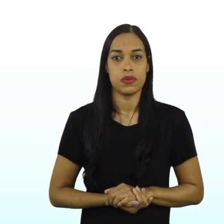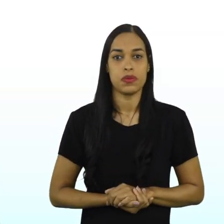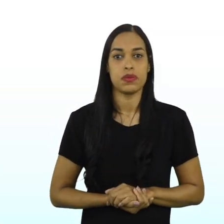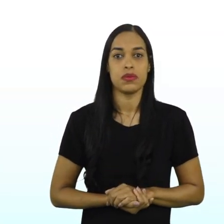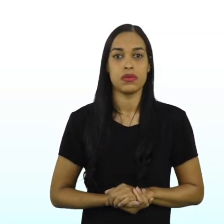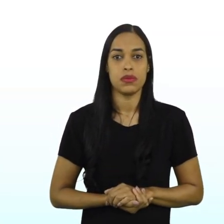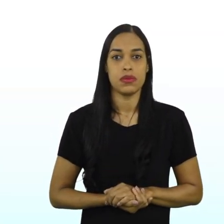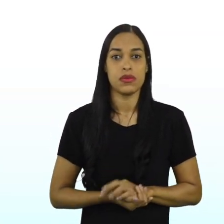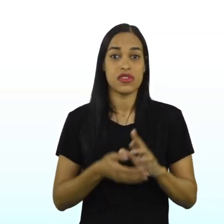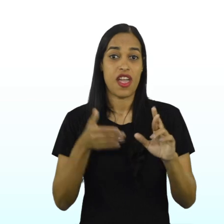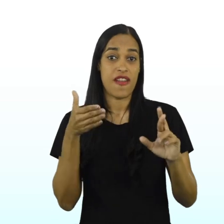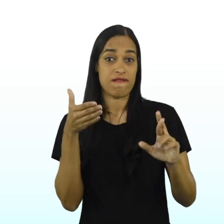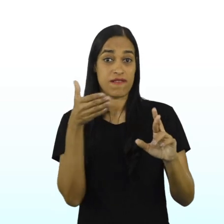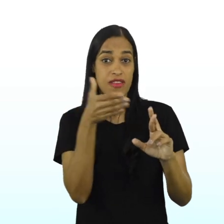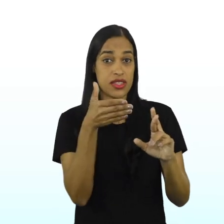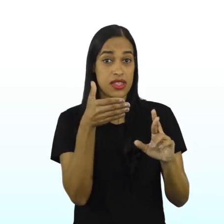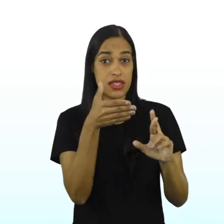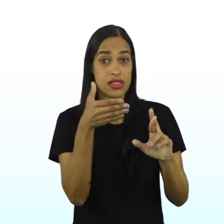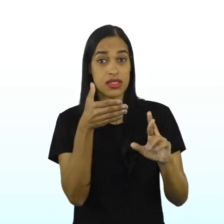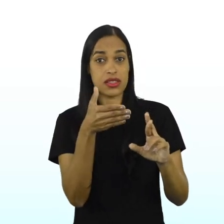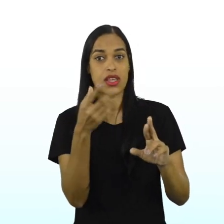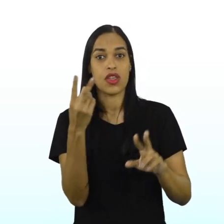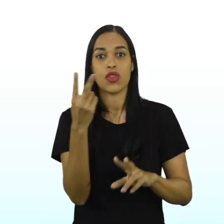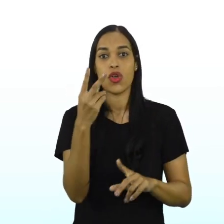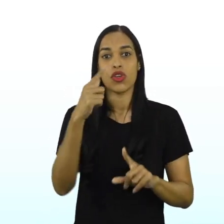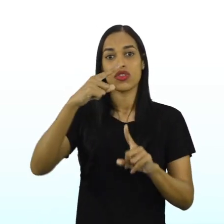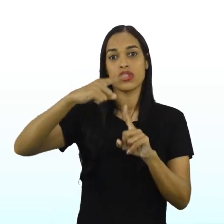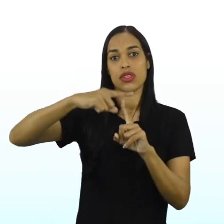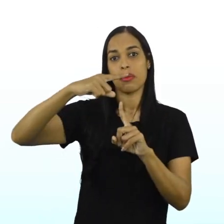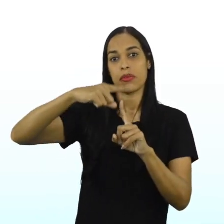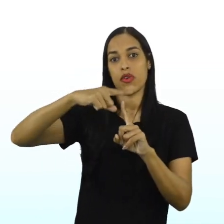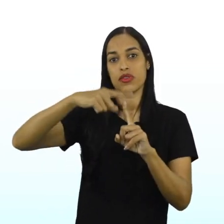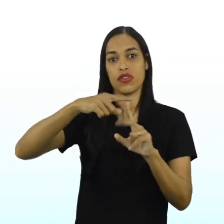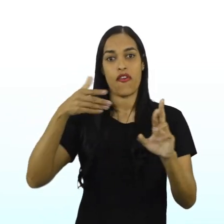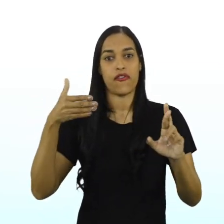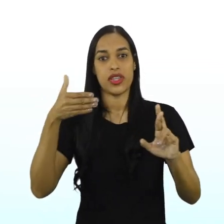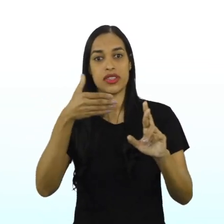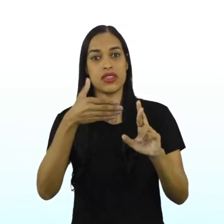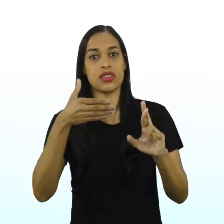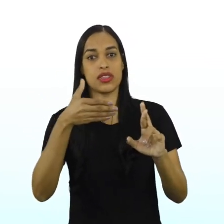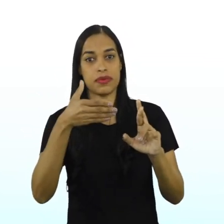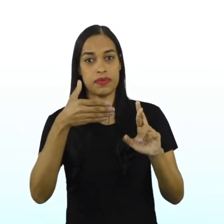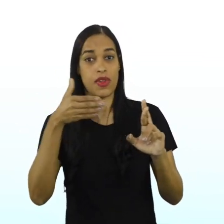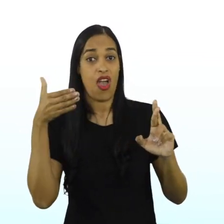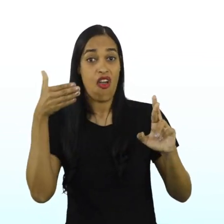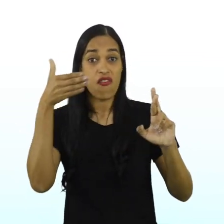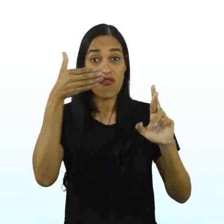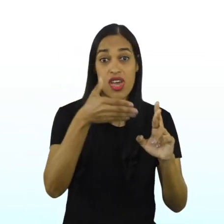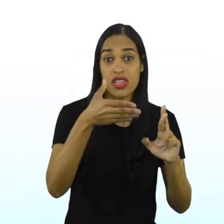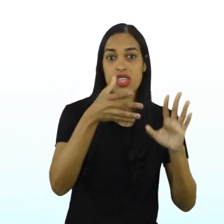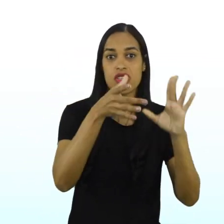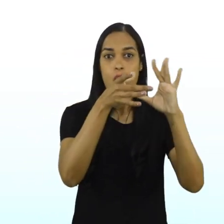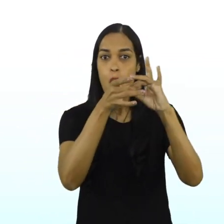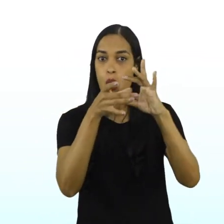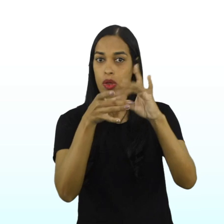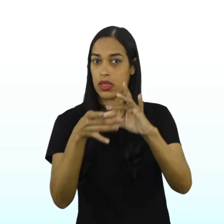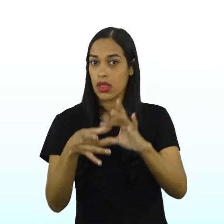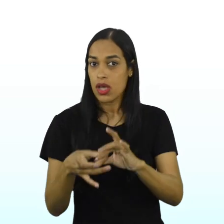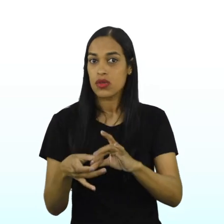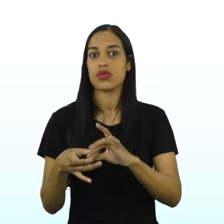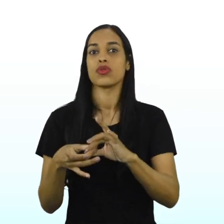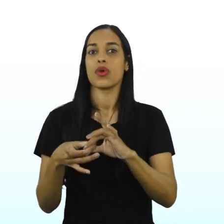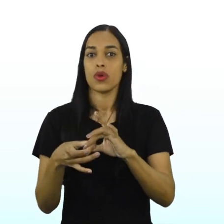Quando a gente fala referente, há dois tipos de referência. O referente, que ele se refere ao contexto, quando ele